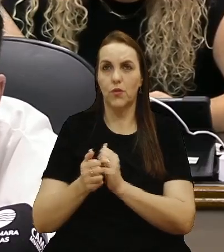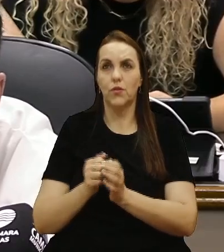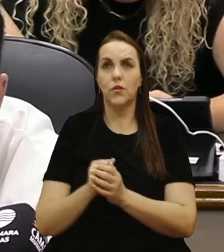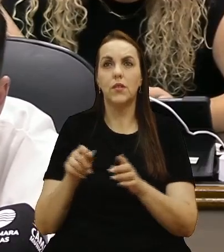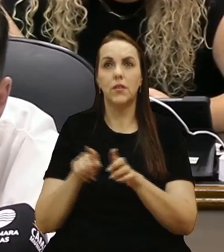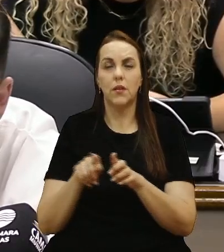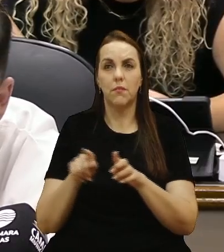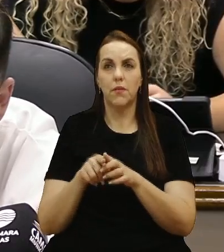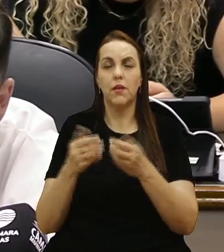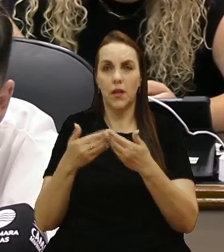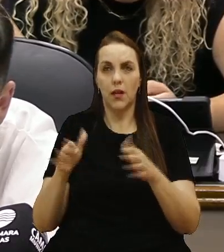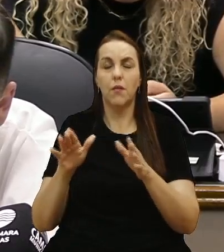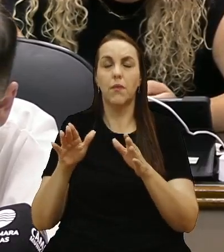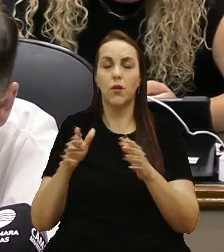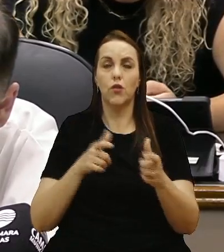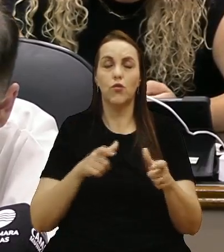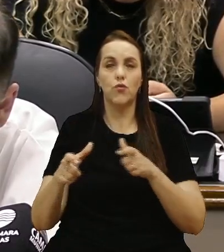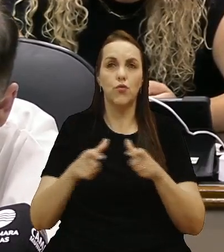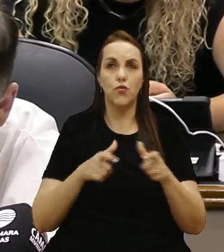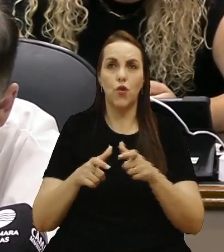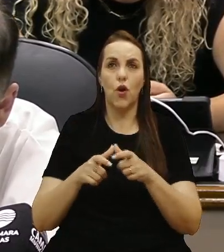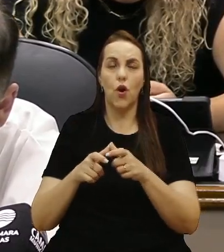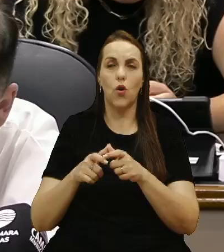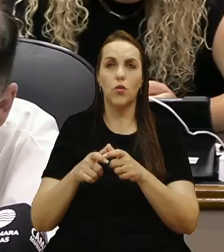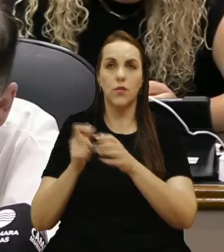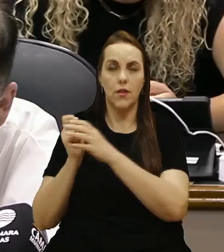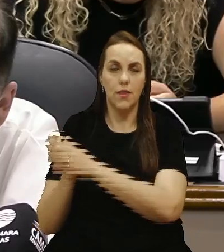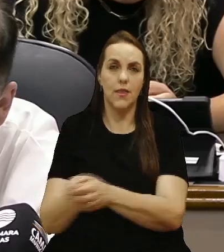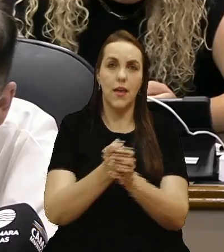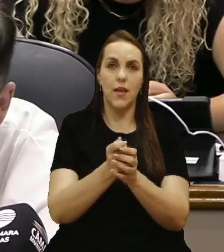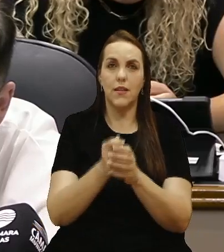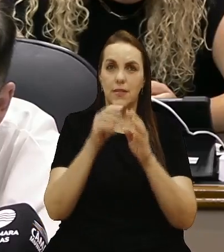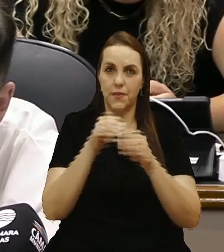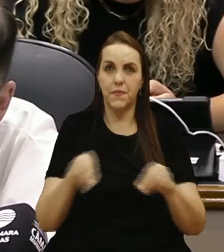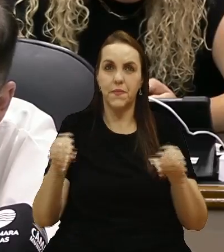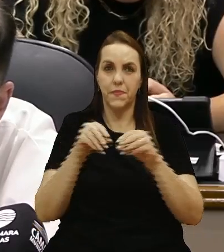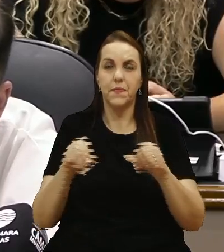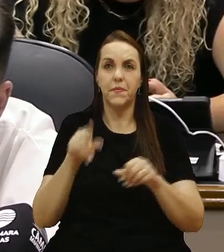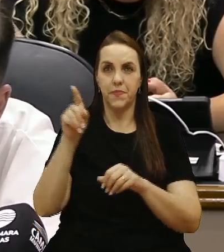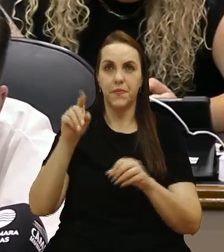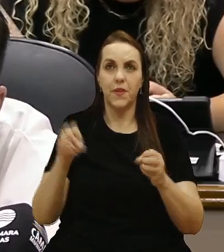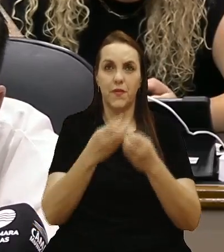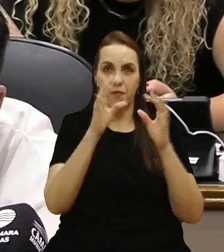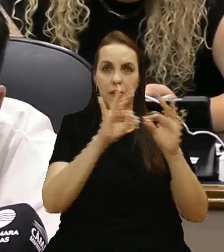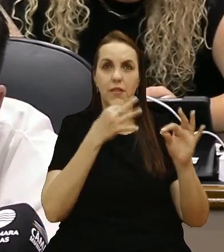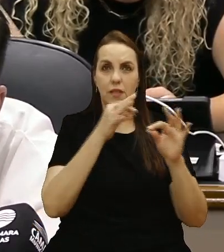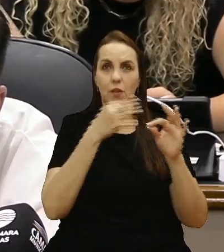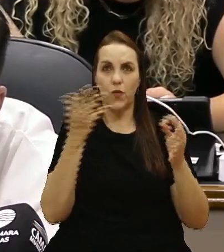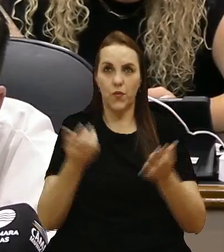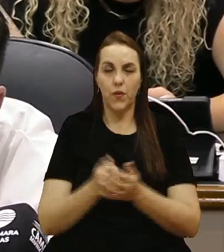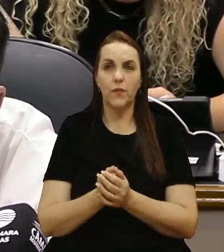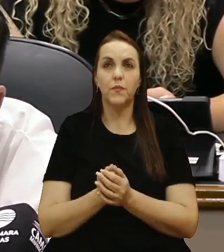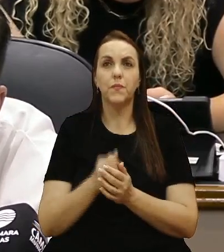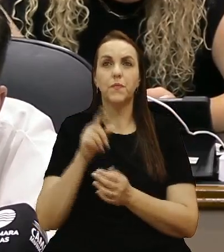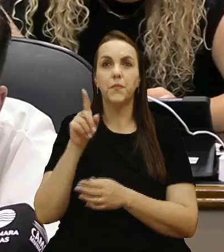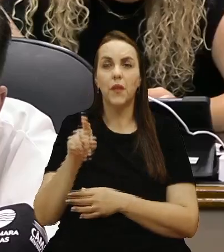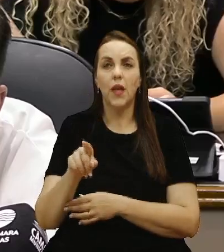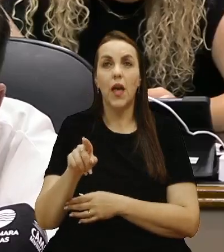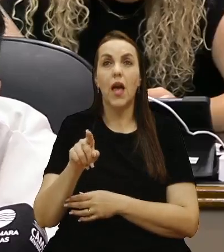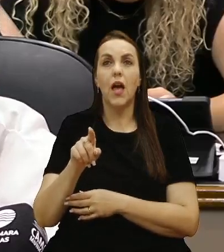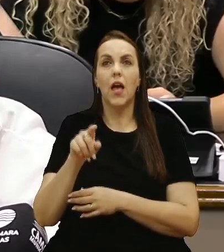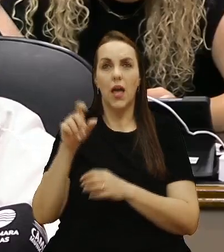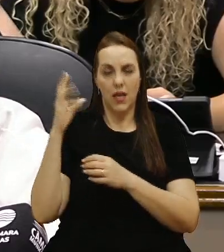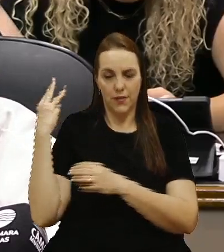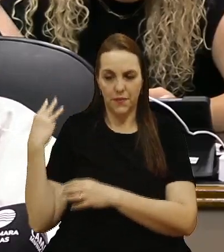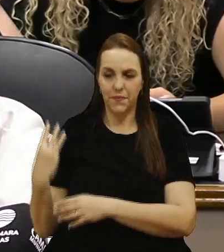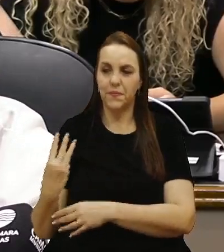jogos de beach tênis da Festa da Uva, 27, 28 de fevereiro e 1º de março, na Colina Esportes. Eu convido as soberanas para